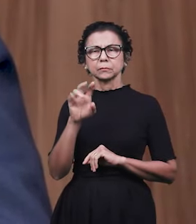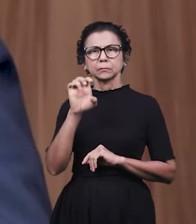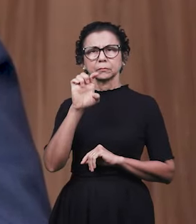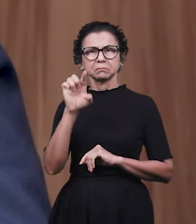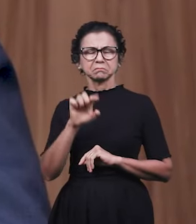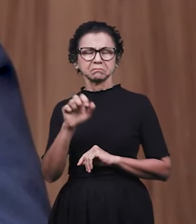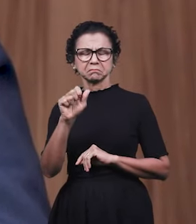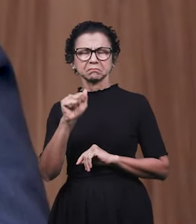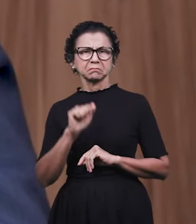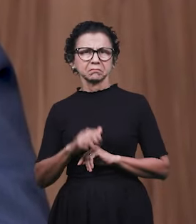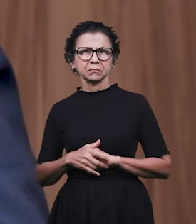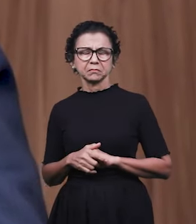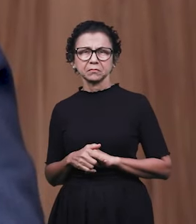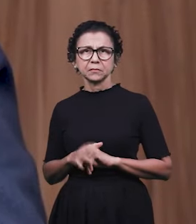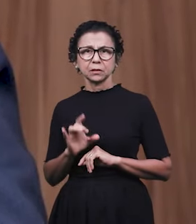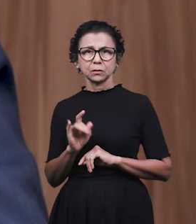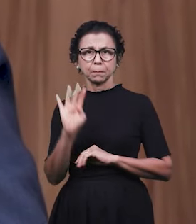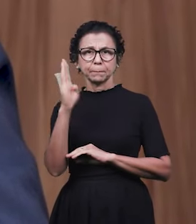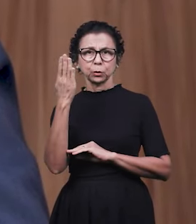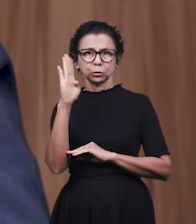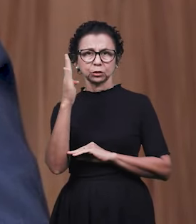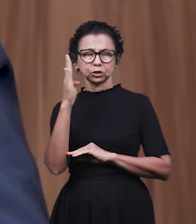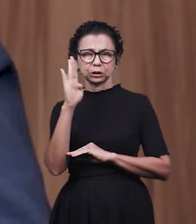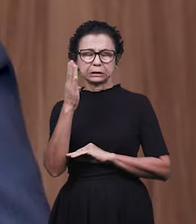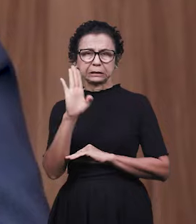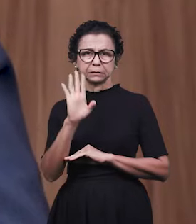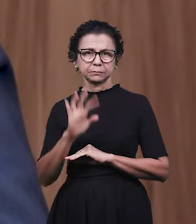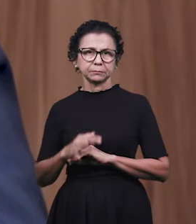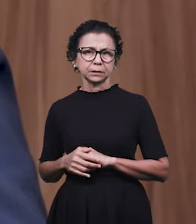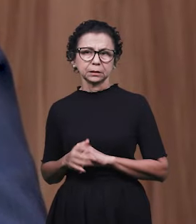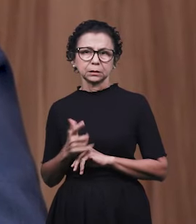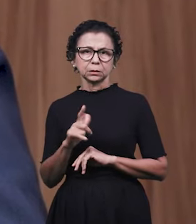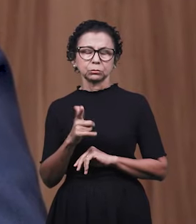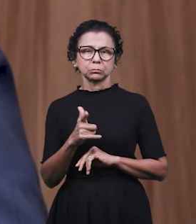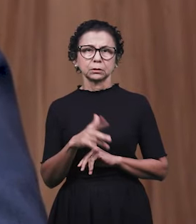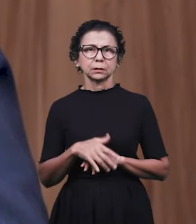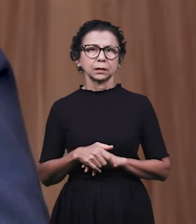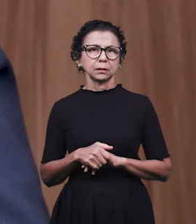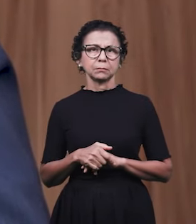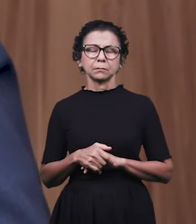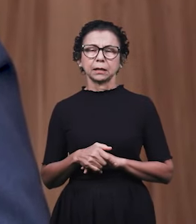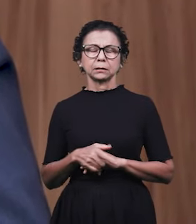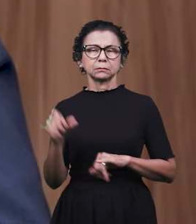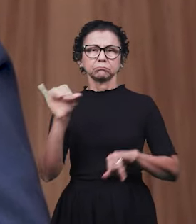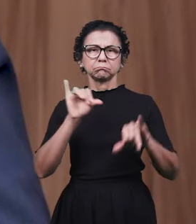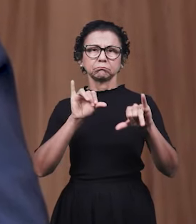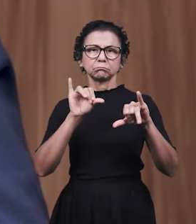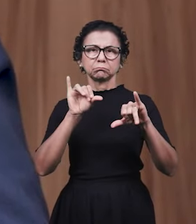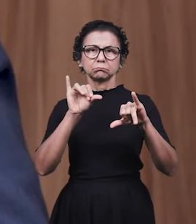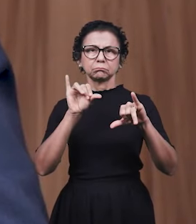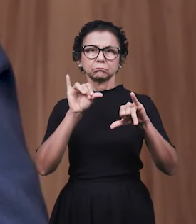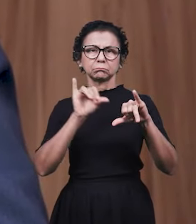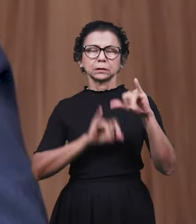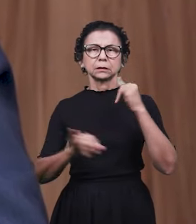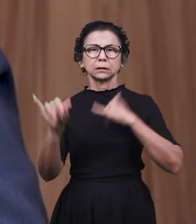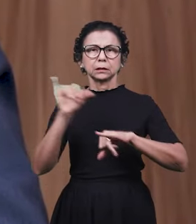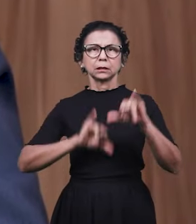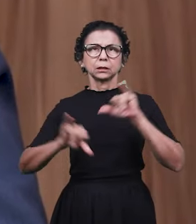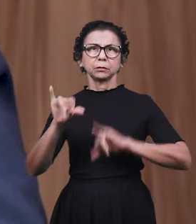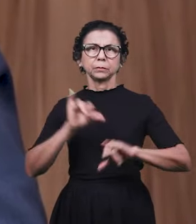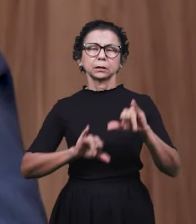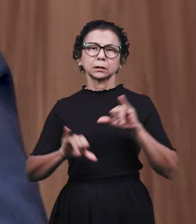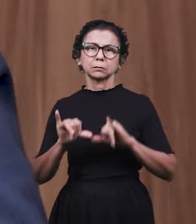natureza exclusivamente com a parte de biologia. Então ela não tem mais a parte de física e de química. Muitas pessoas consideraram isso um